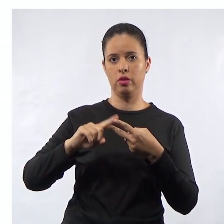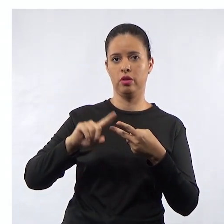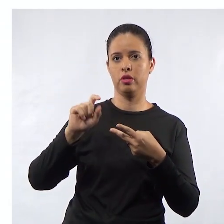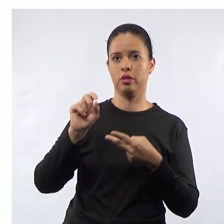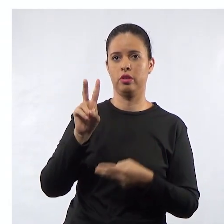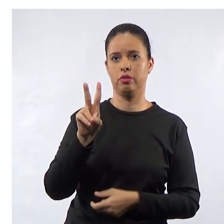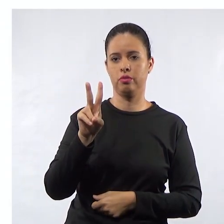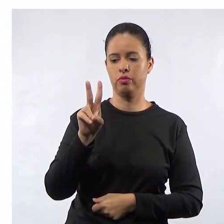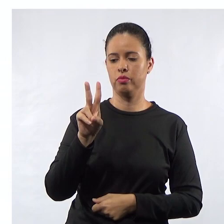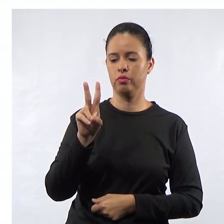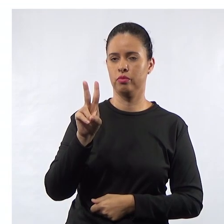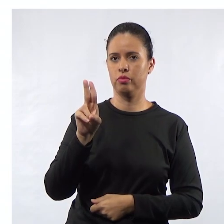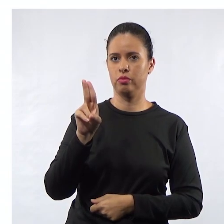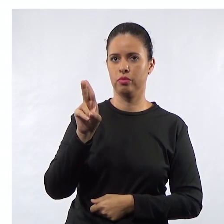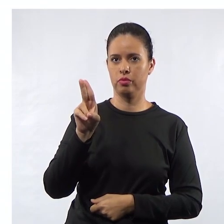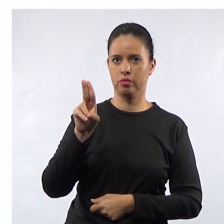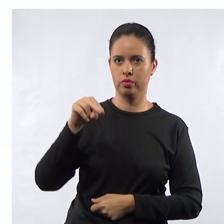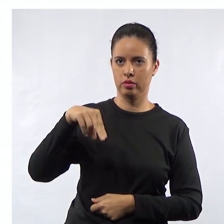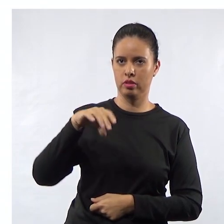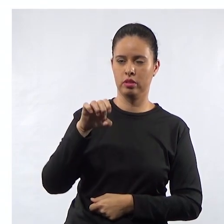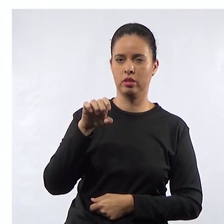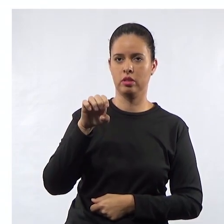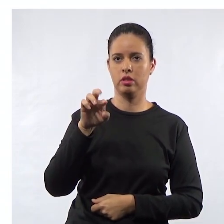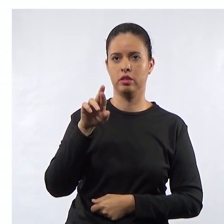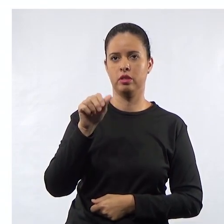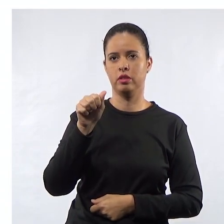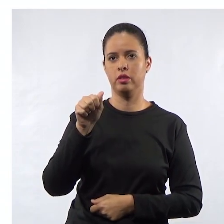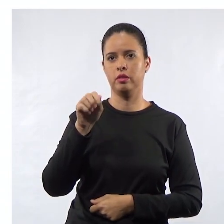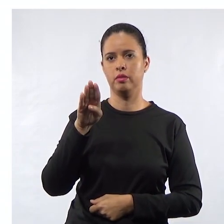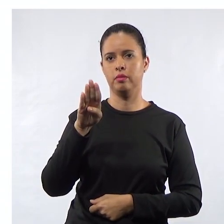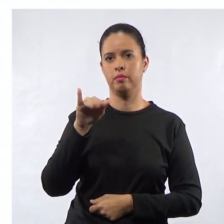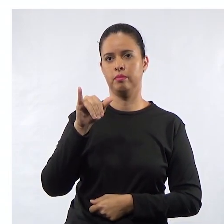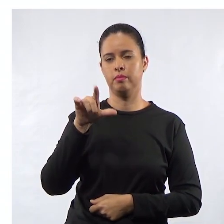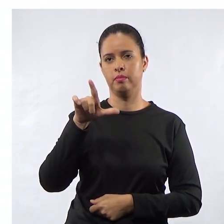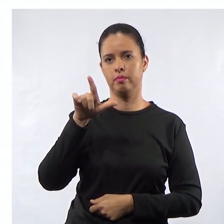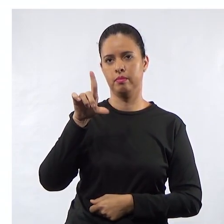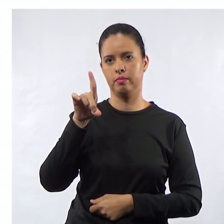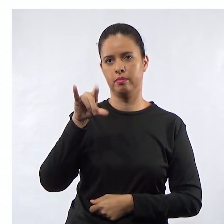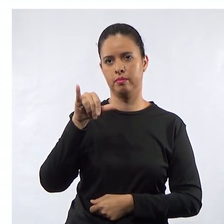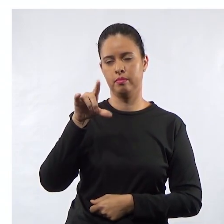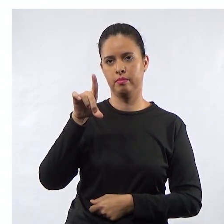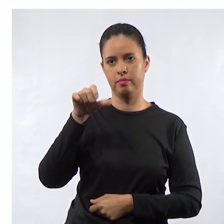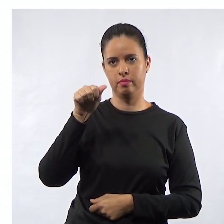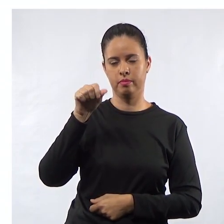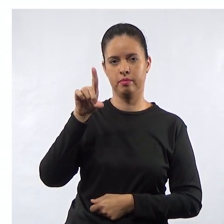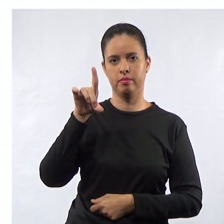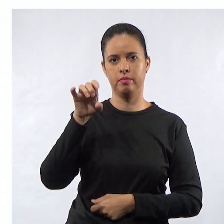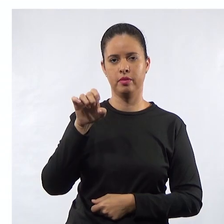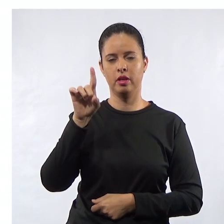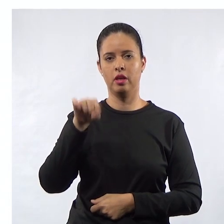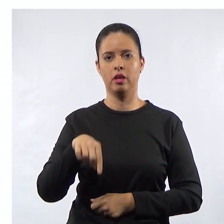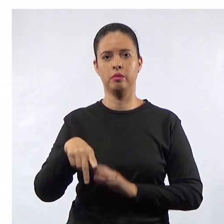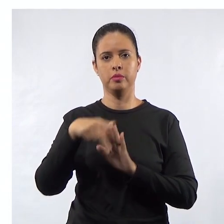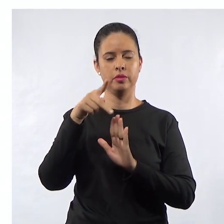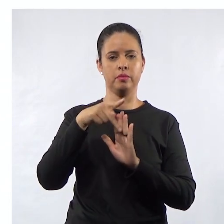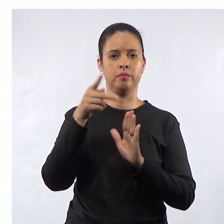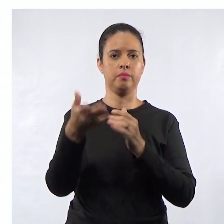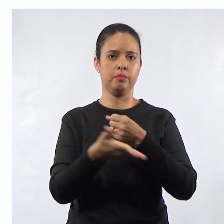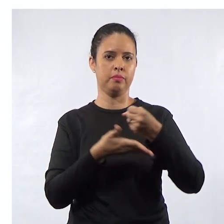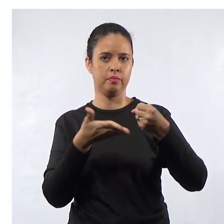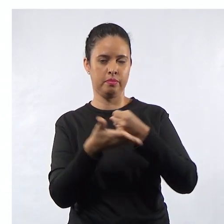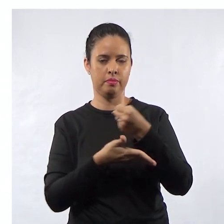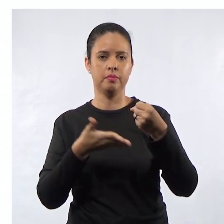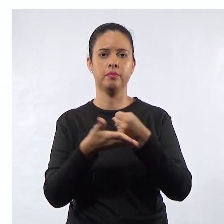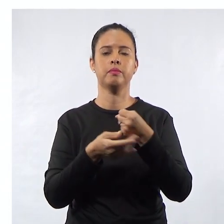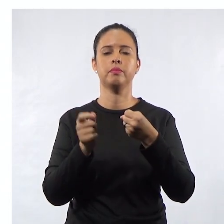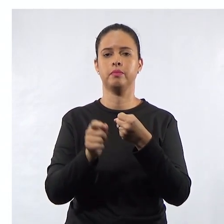é, dentro do direito do consumidor, vulnerabilidade é o princípio básico que fundamenta a existência da